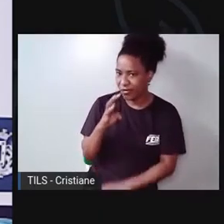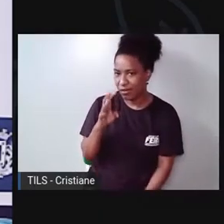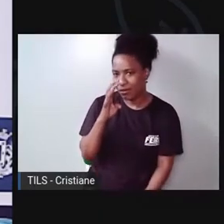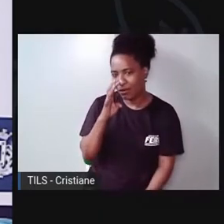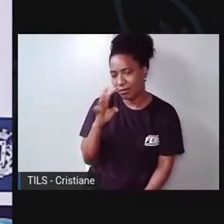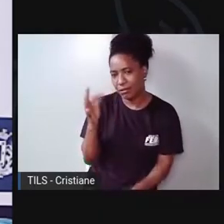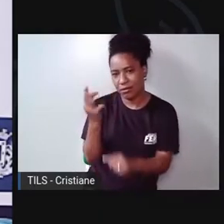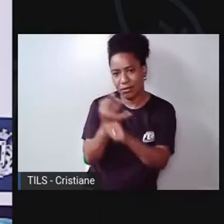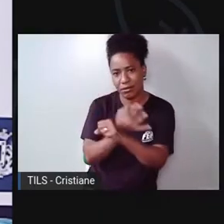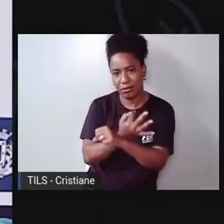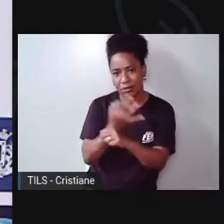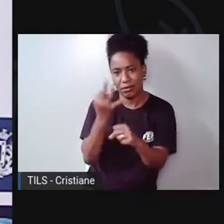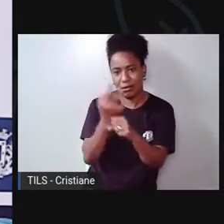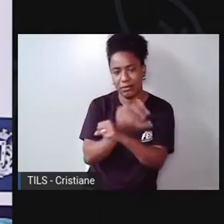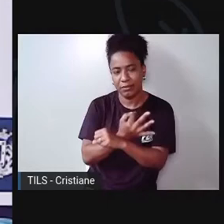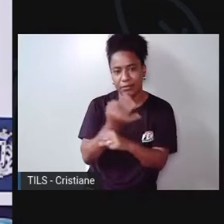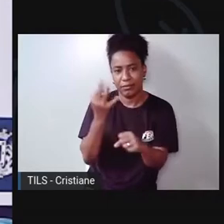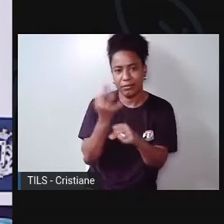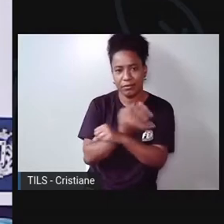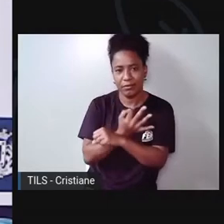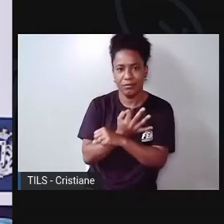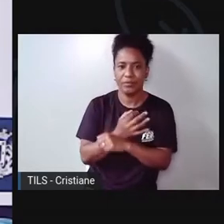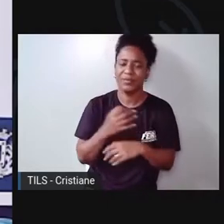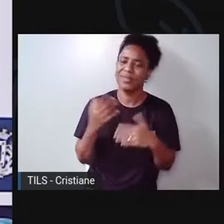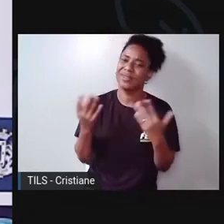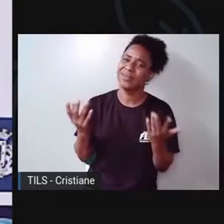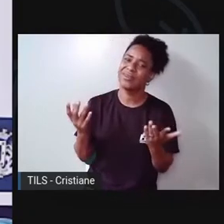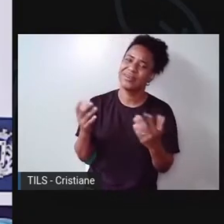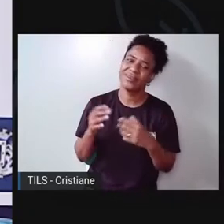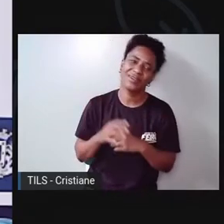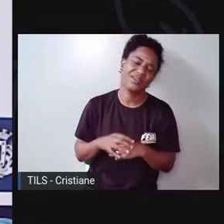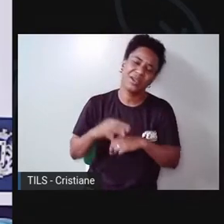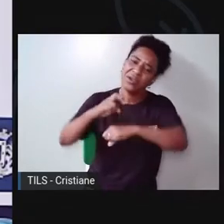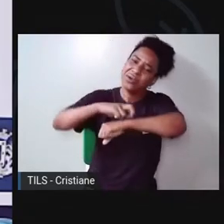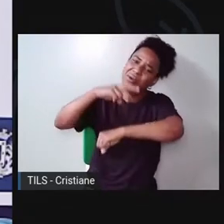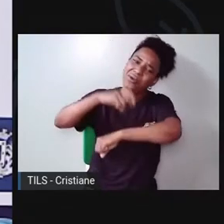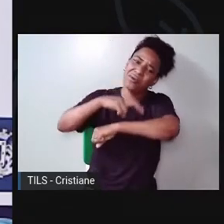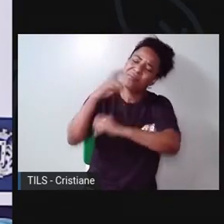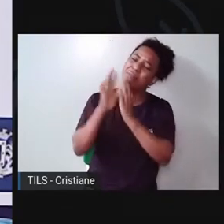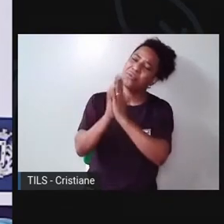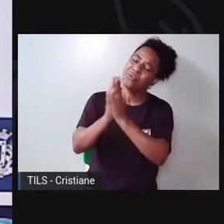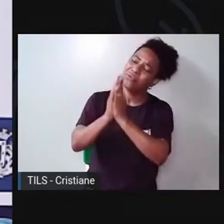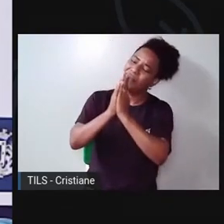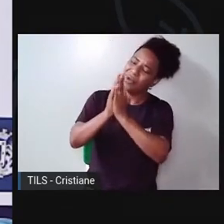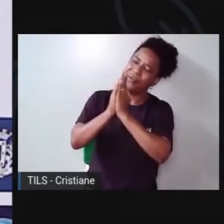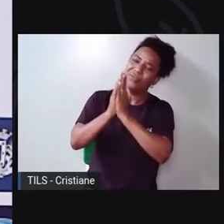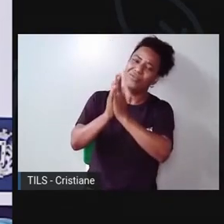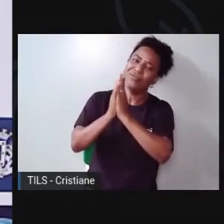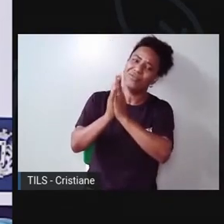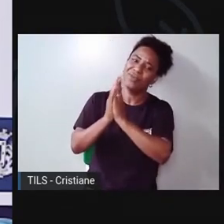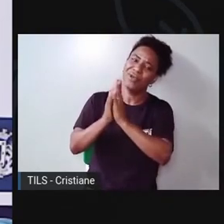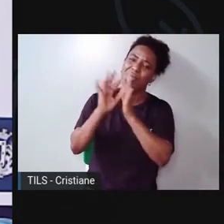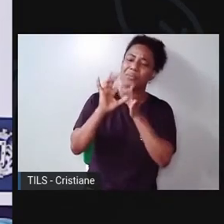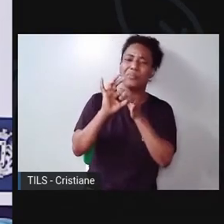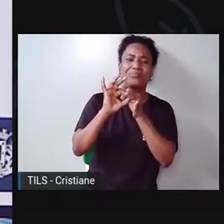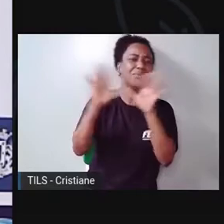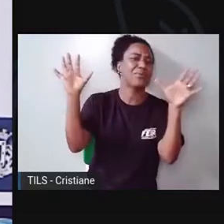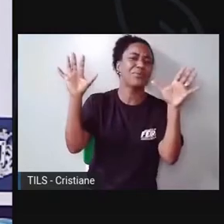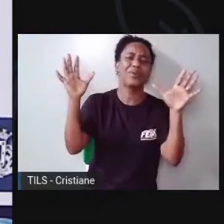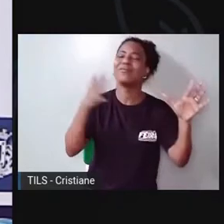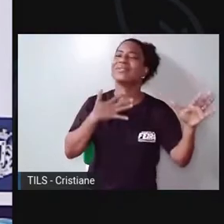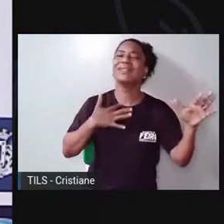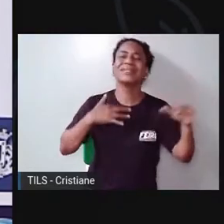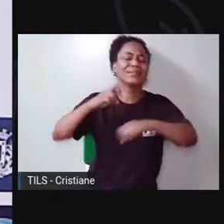história a nossa meu Noronha eu já tenho aqui eu quero tanto passear por